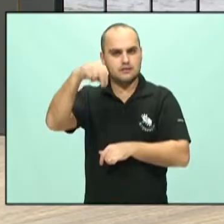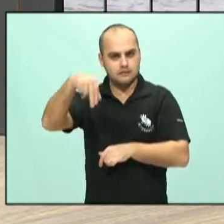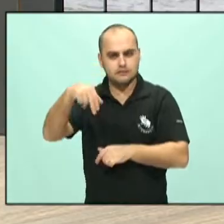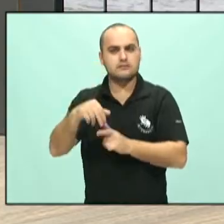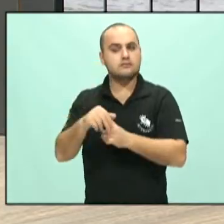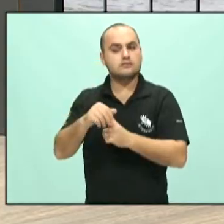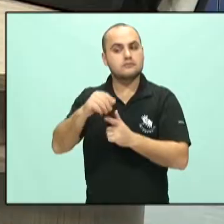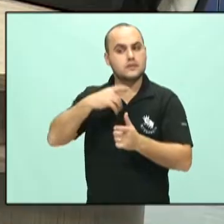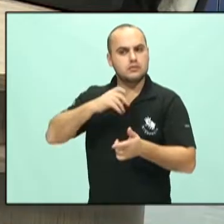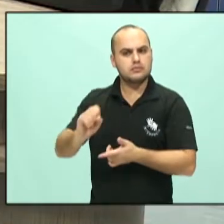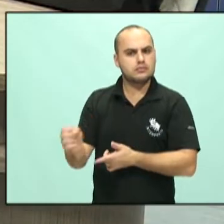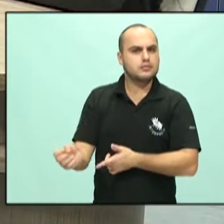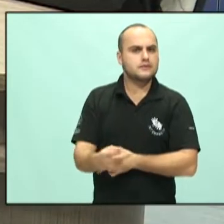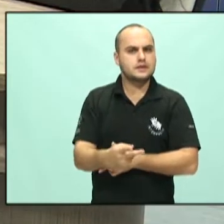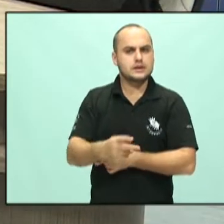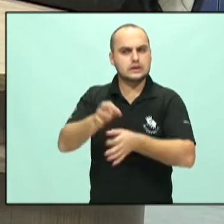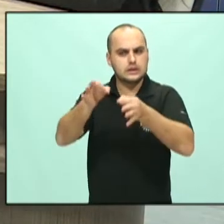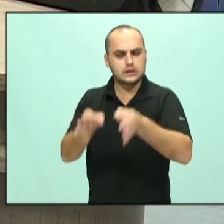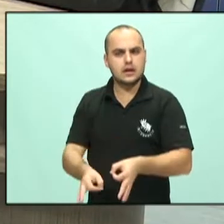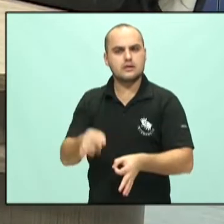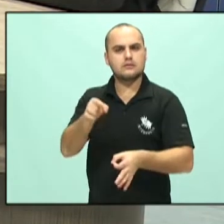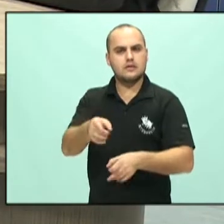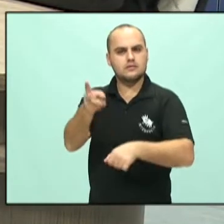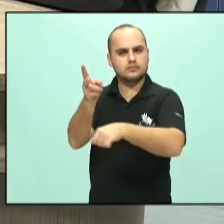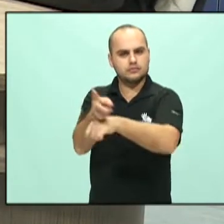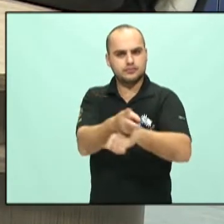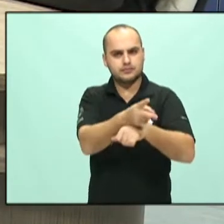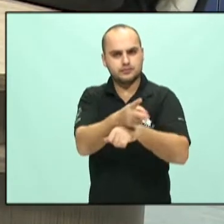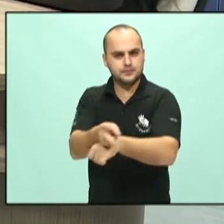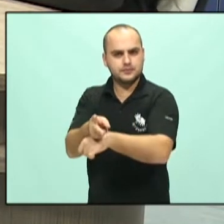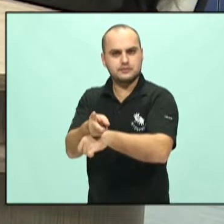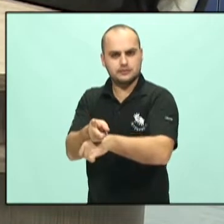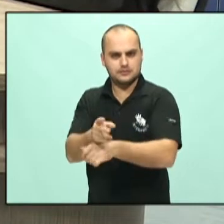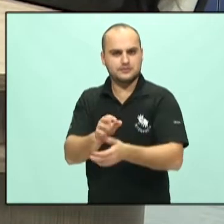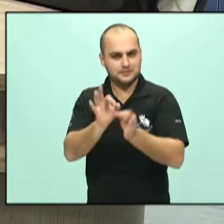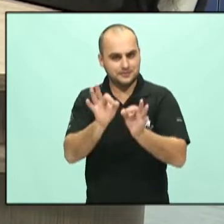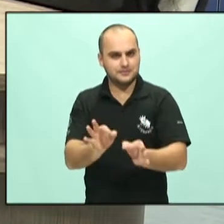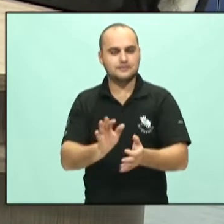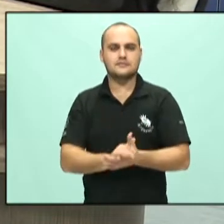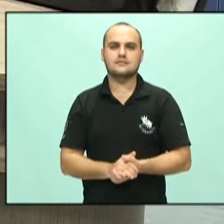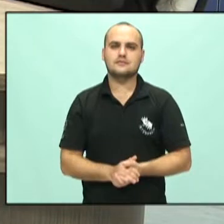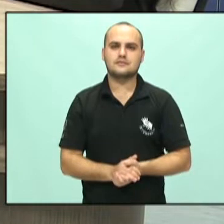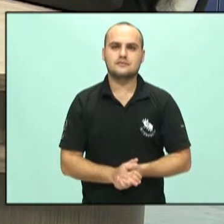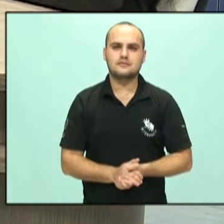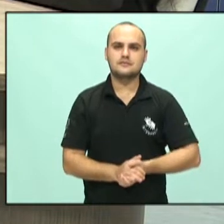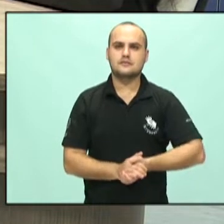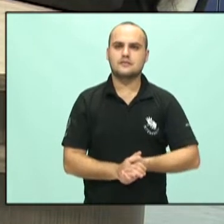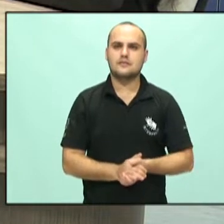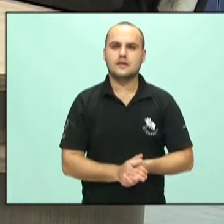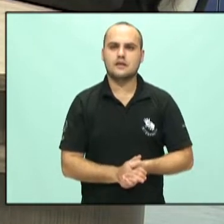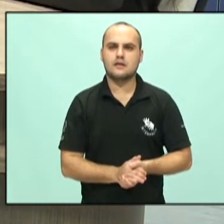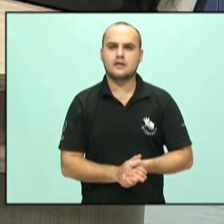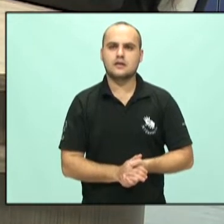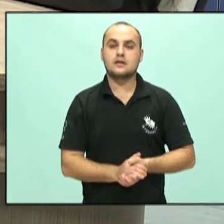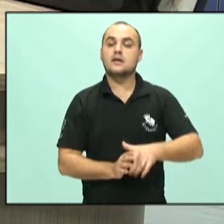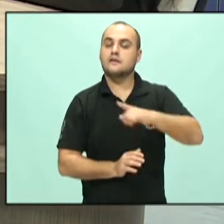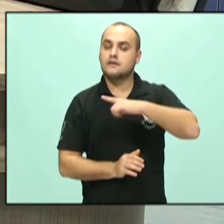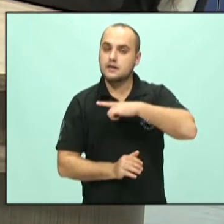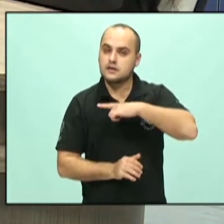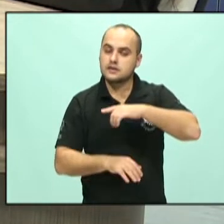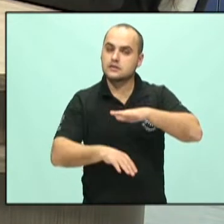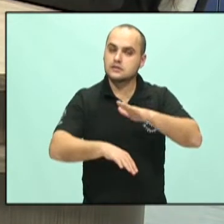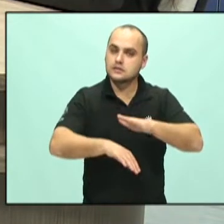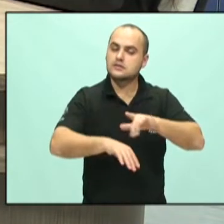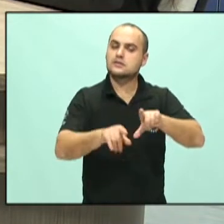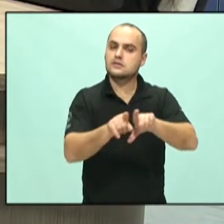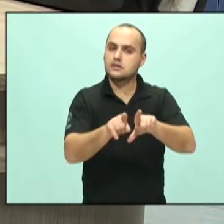que a gente pode ter com essas câmeras no mercado, nas nossas produções. E o que mais ali de workshop?